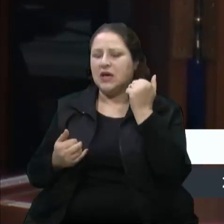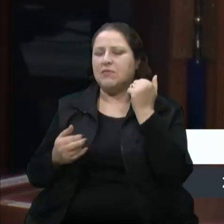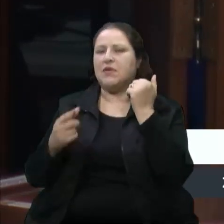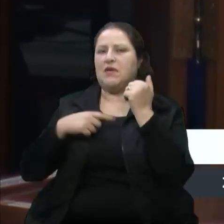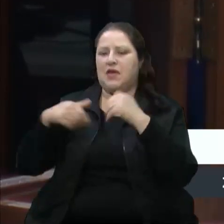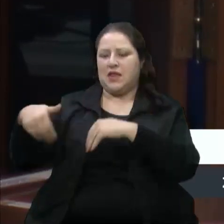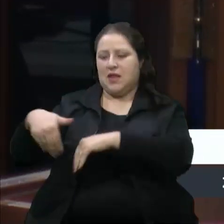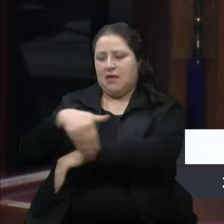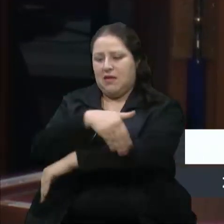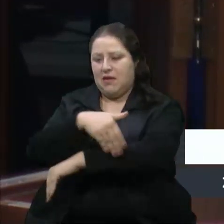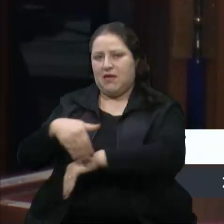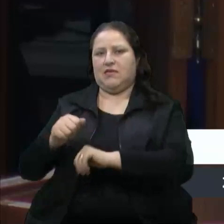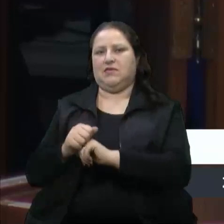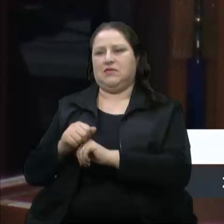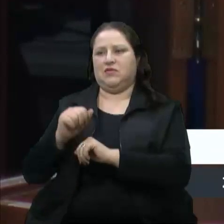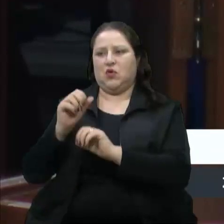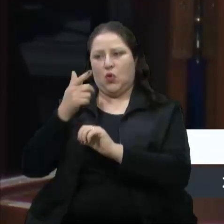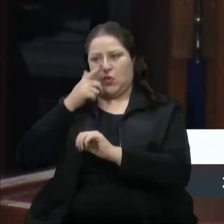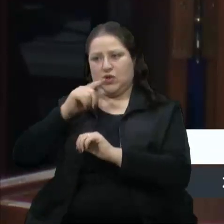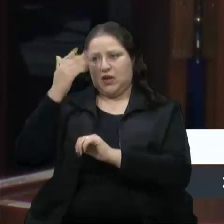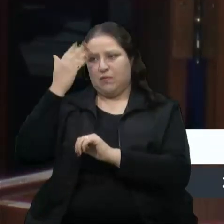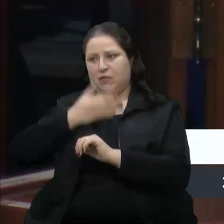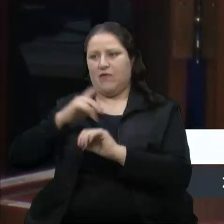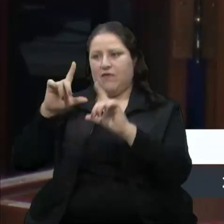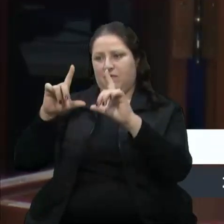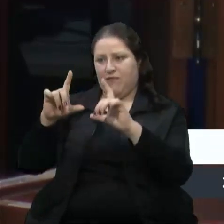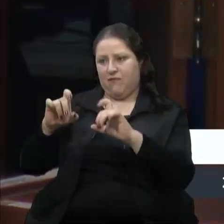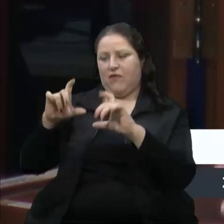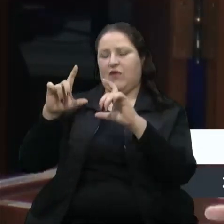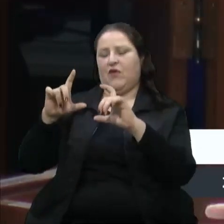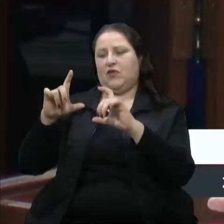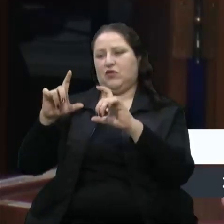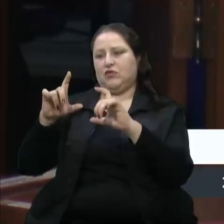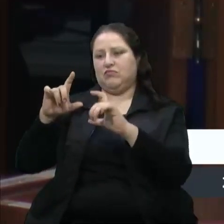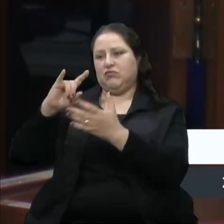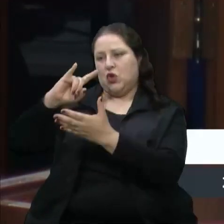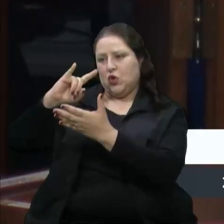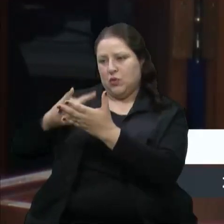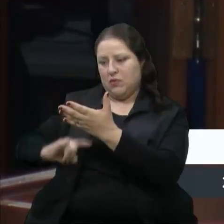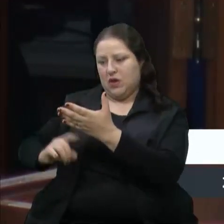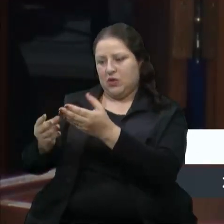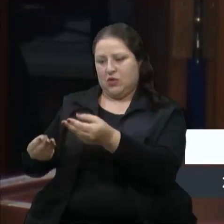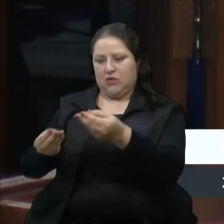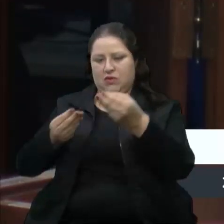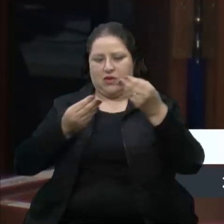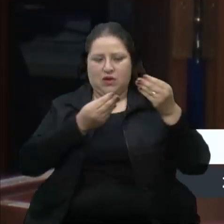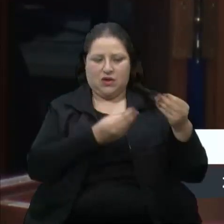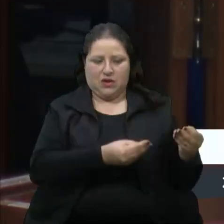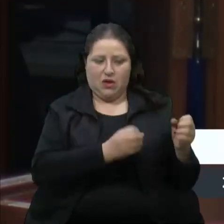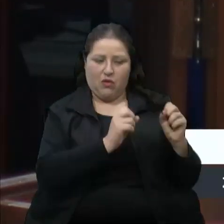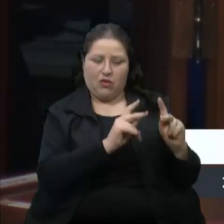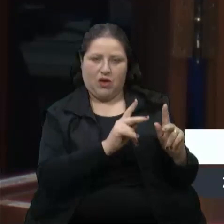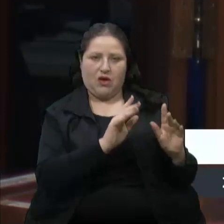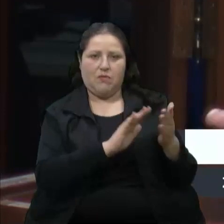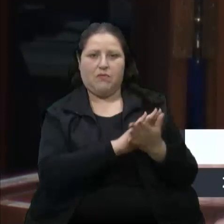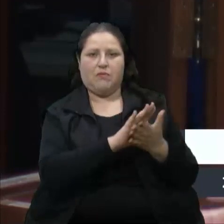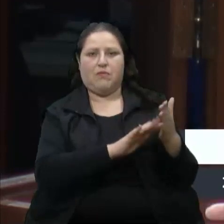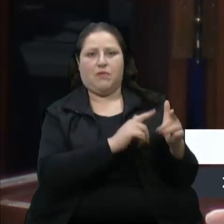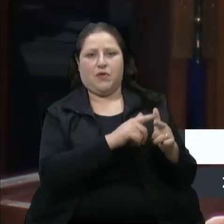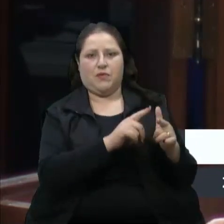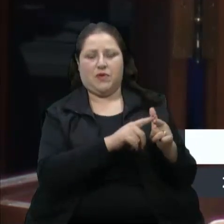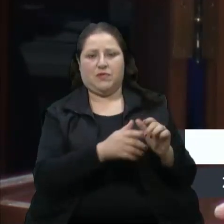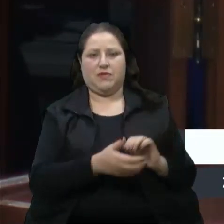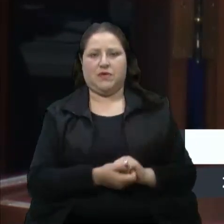pode documentar e entregar esse documento e sem problema nenhum. Nós não queremos aqui, né, acabar de alguma forma